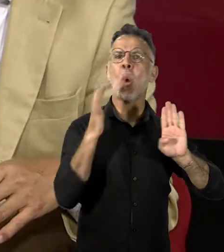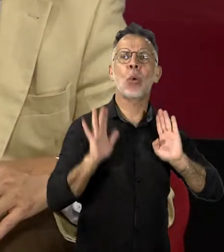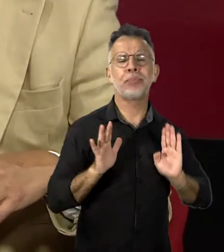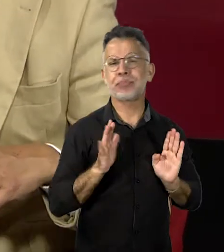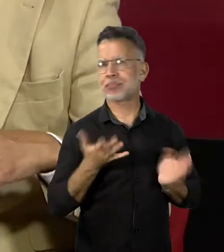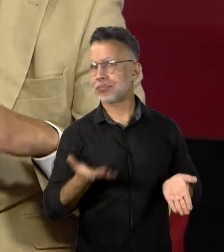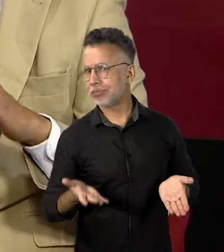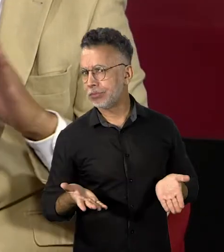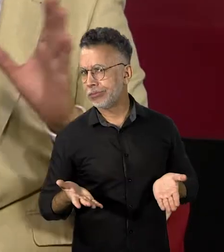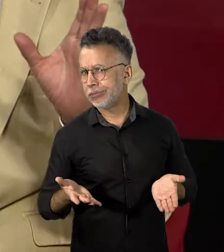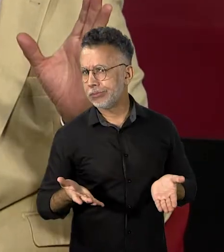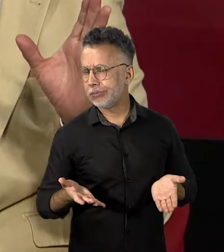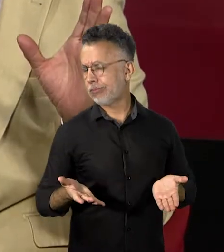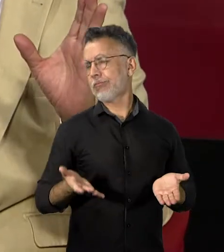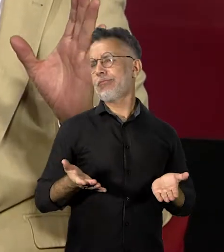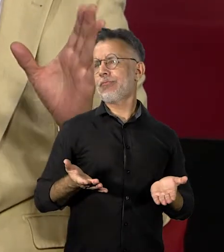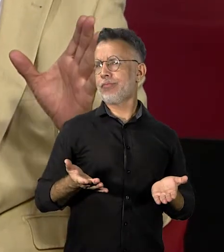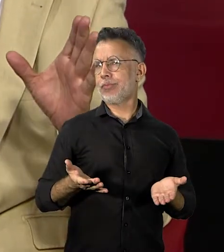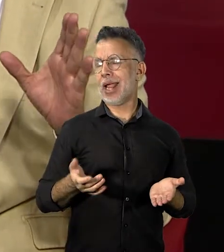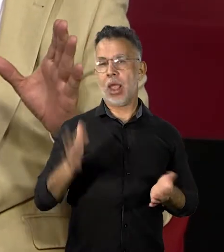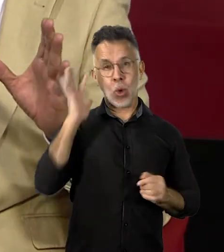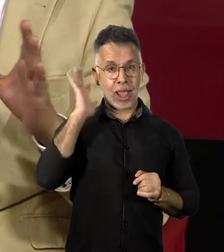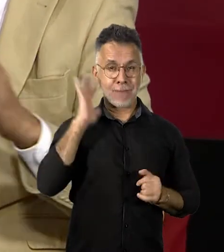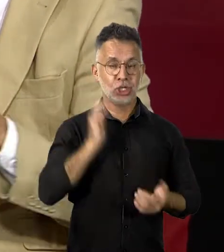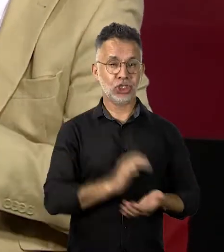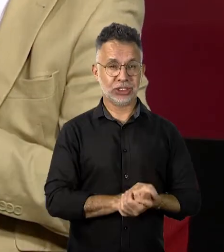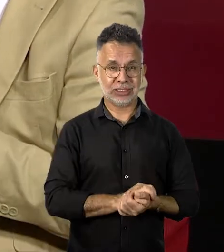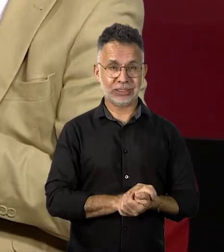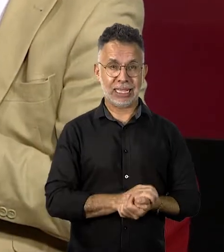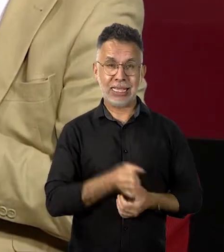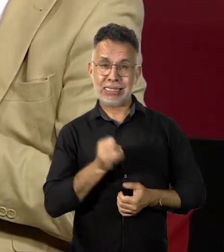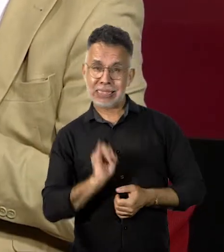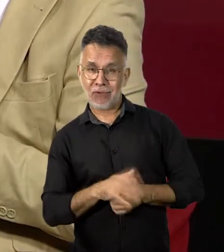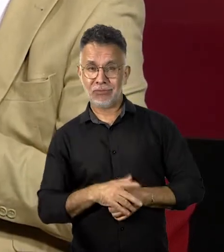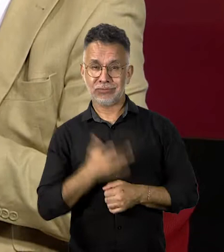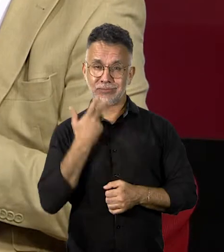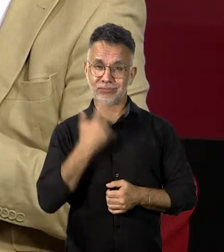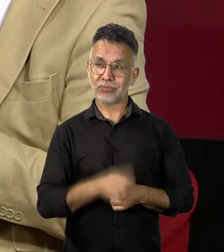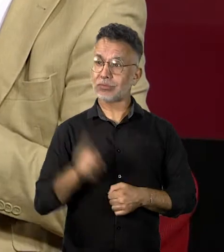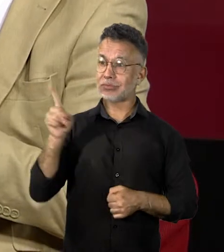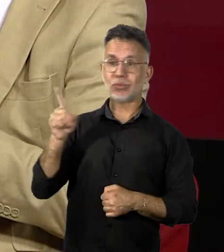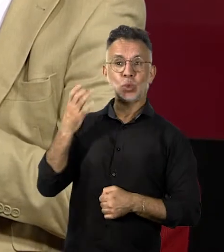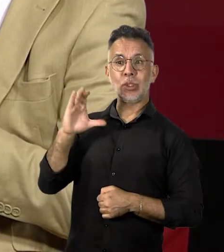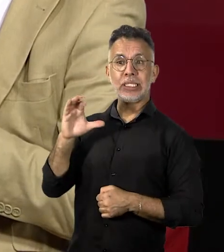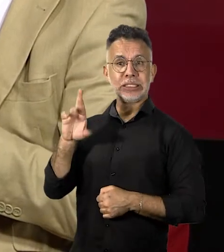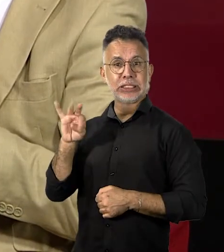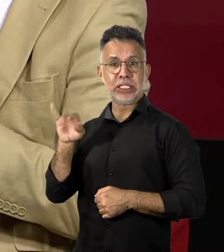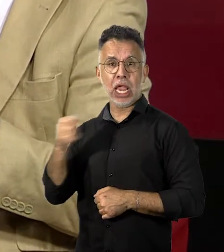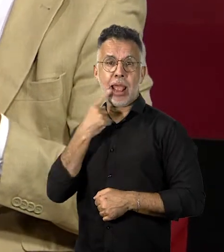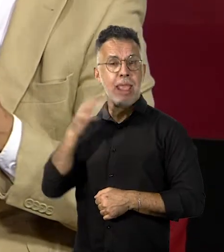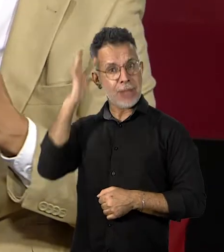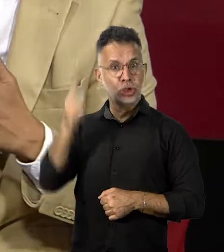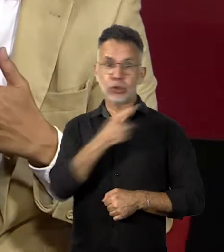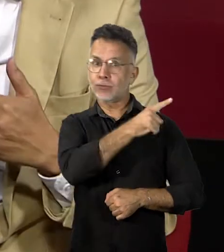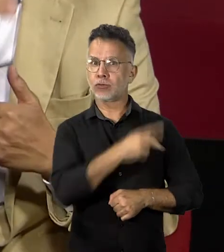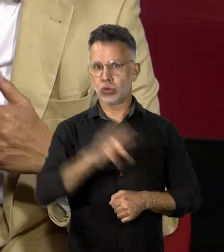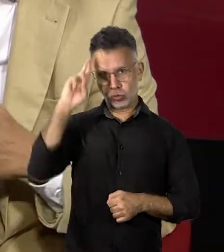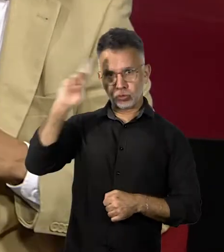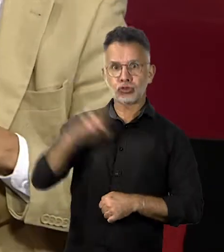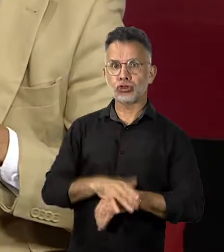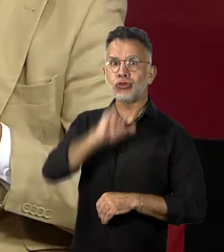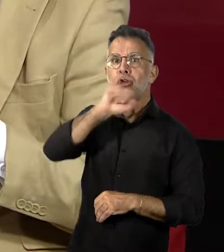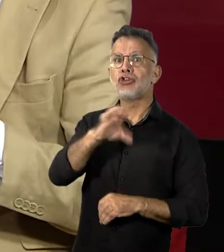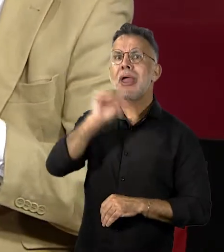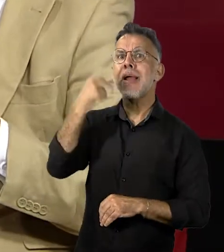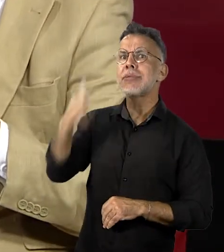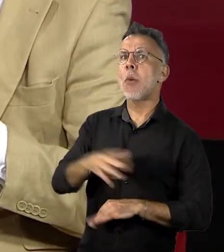cor. Tá? Ou seja, imagine se em vez do Cristiano fosse o Jacquin que fosse